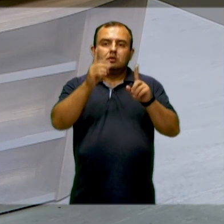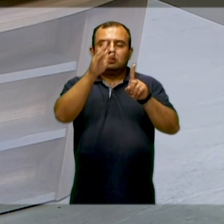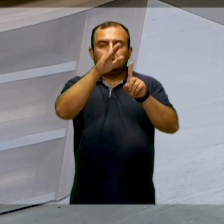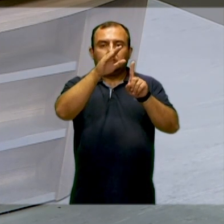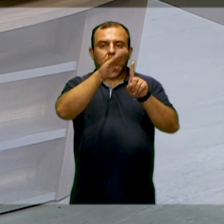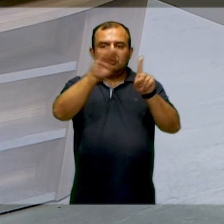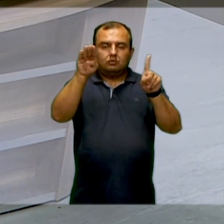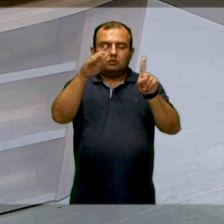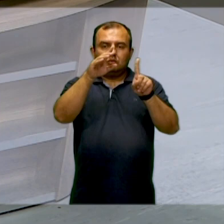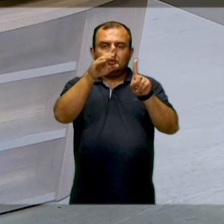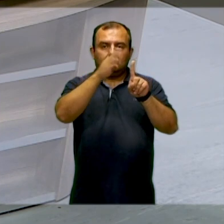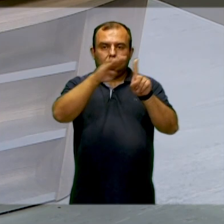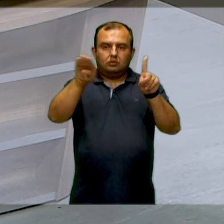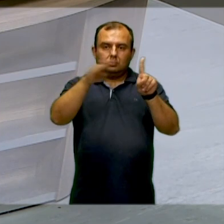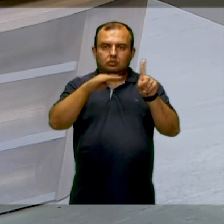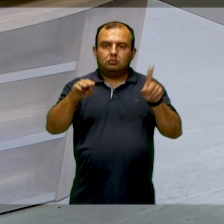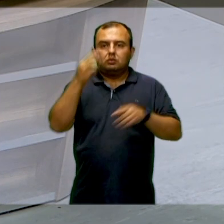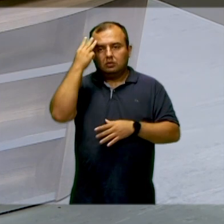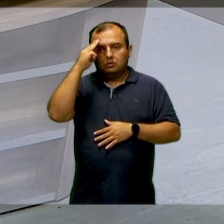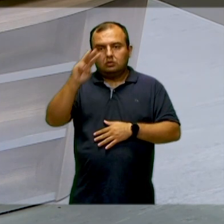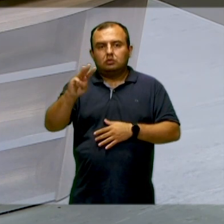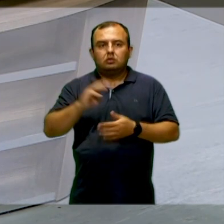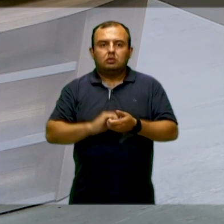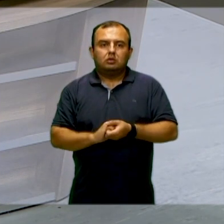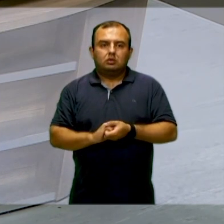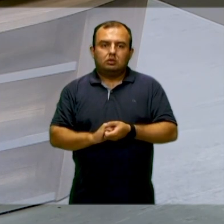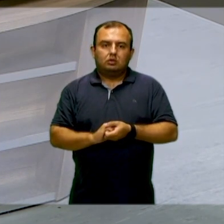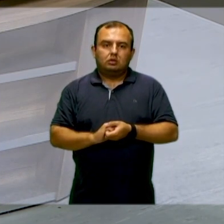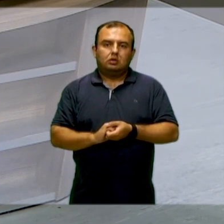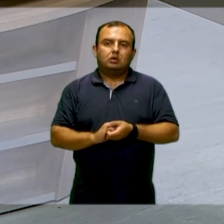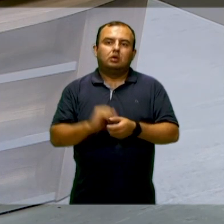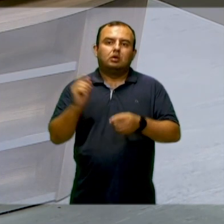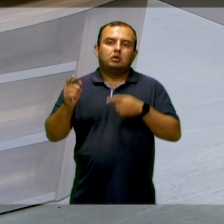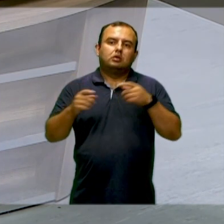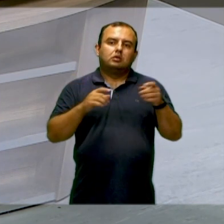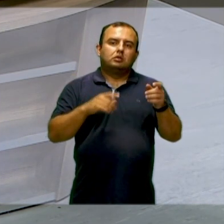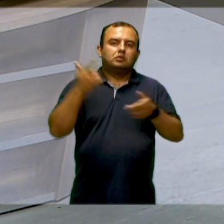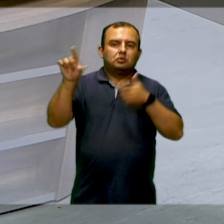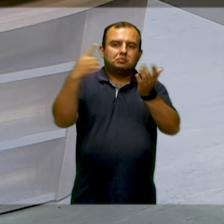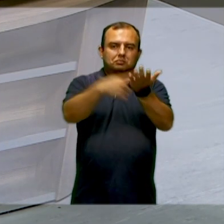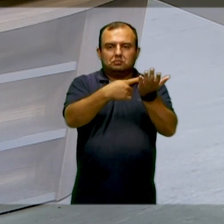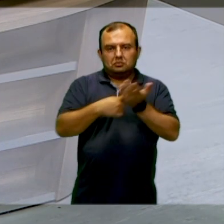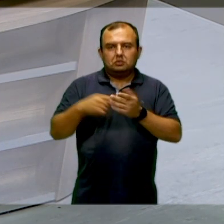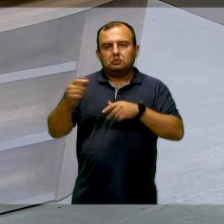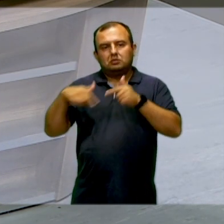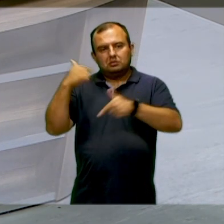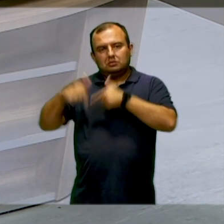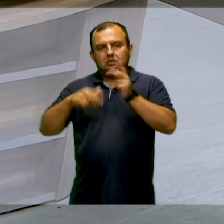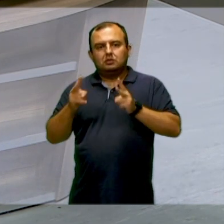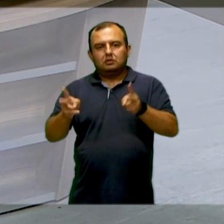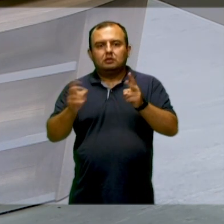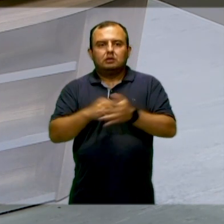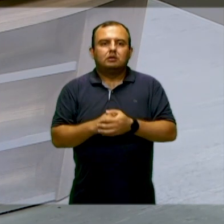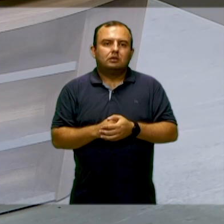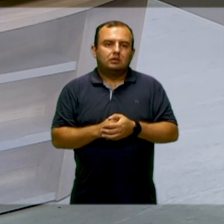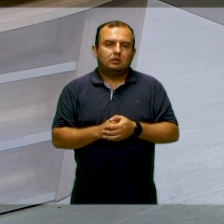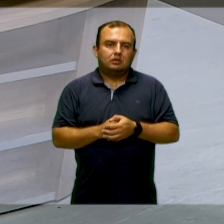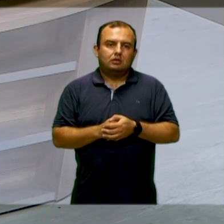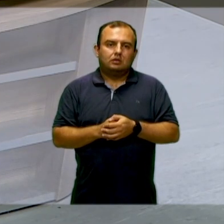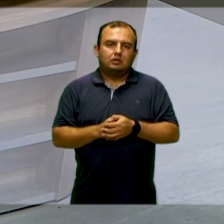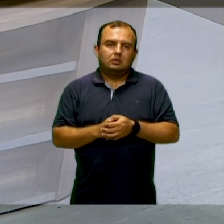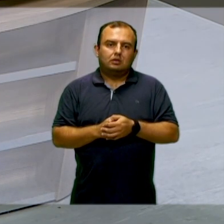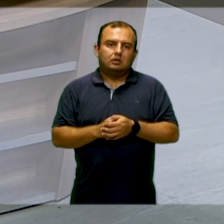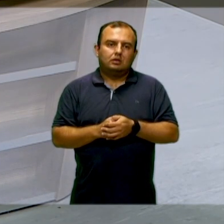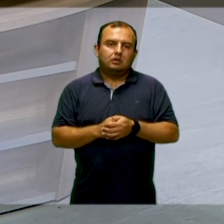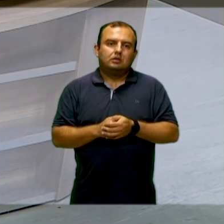dia inteiro, quero vocês lá 3 dias. Ana. Daí a gente vai se amarrando com outras coisas, né? Mas estamos trabalhando. E a gente aqui